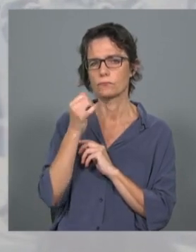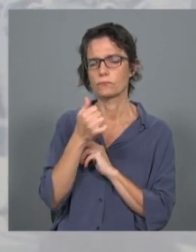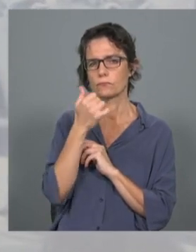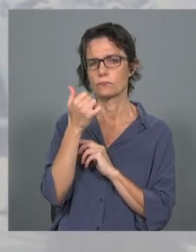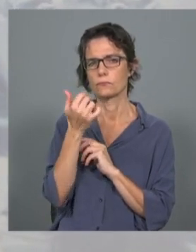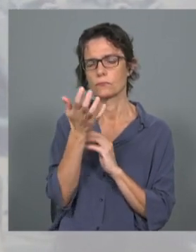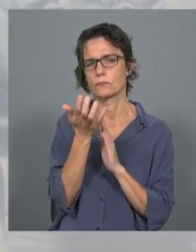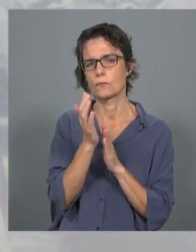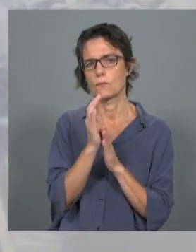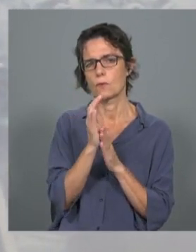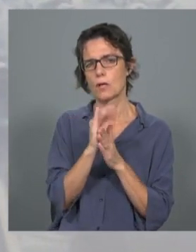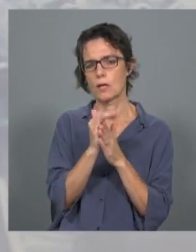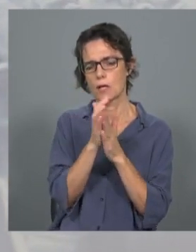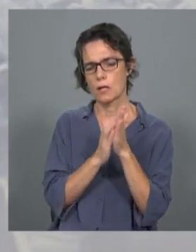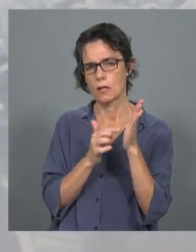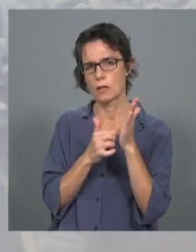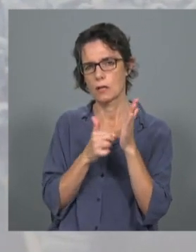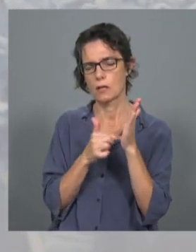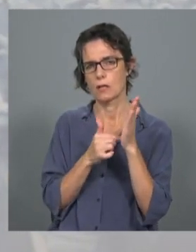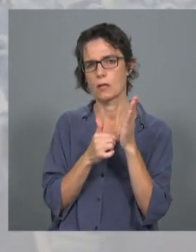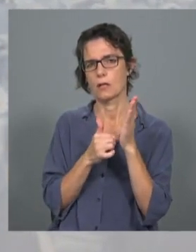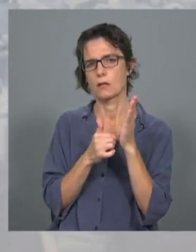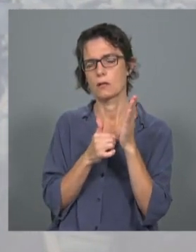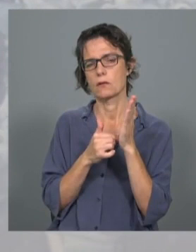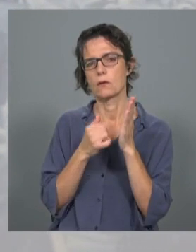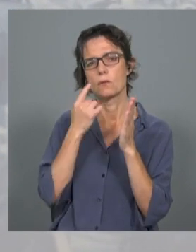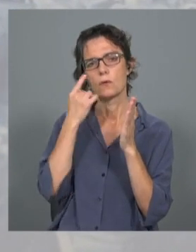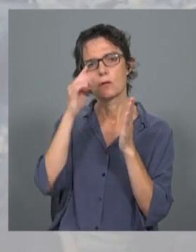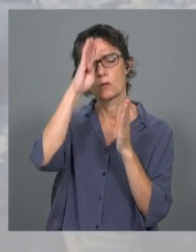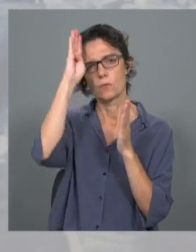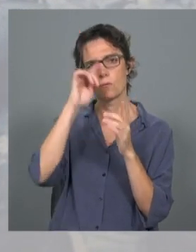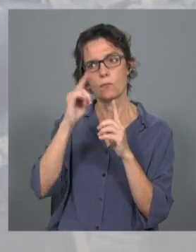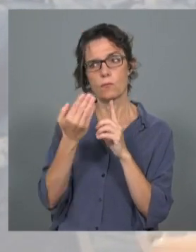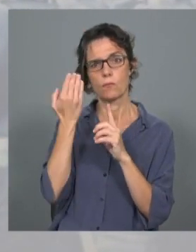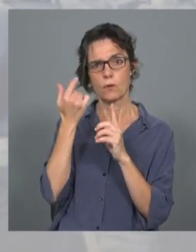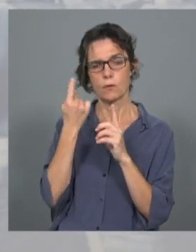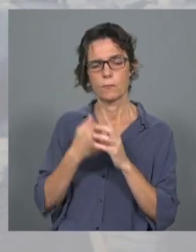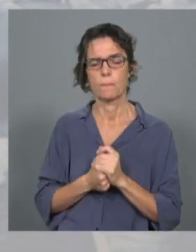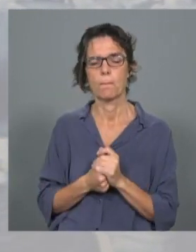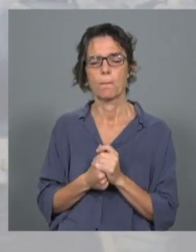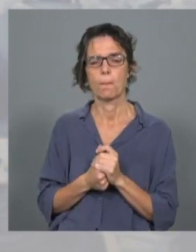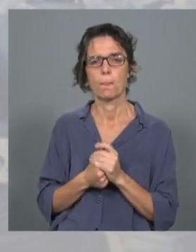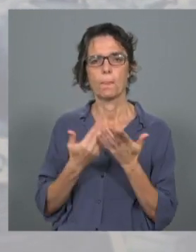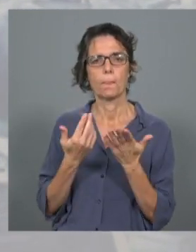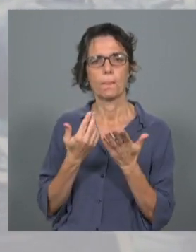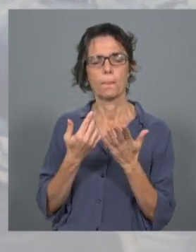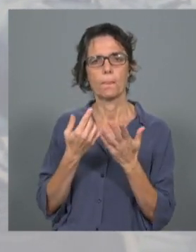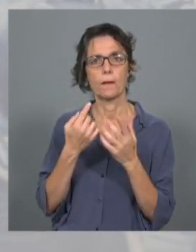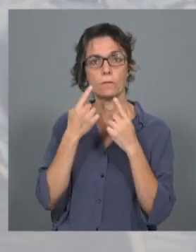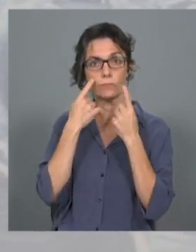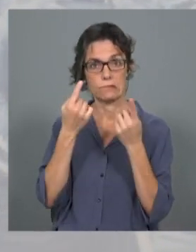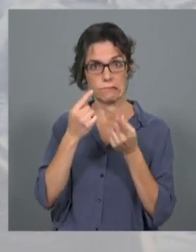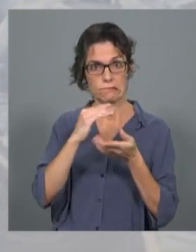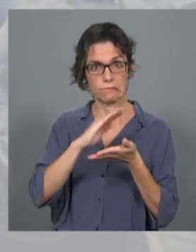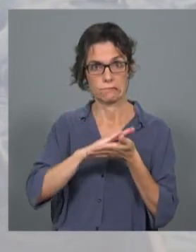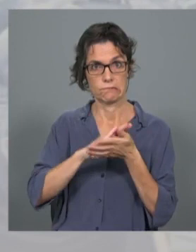Papa Francisco precisamente há um ano. E olhando não para este livro, para esta publicação que eu fui buscar a uma das